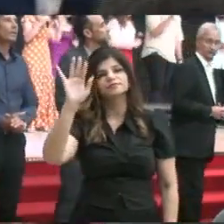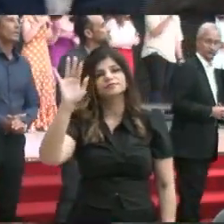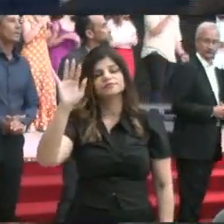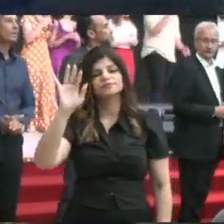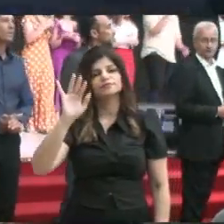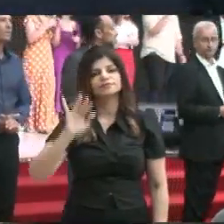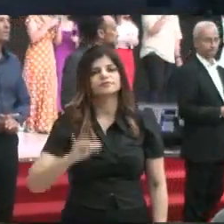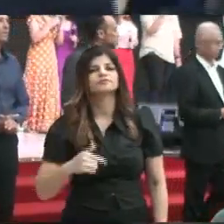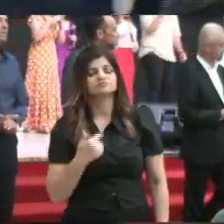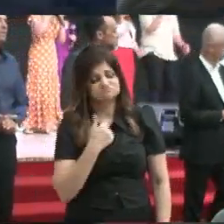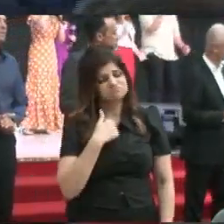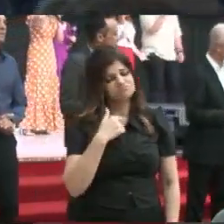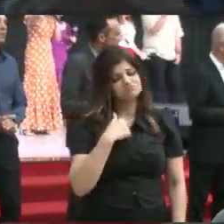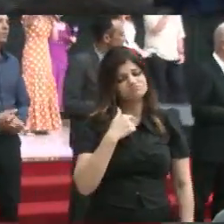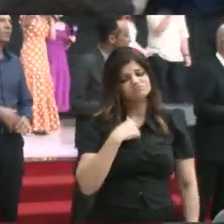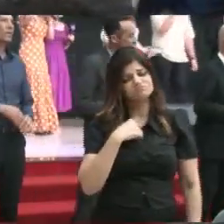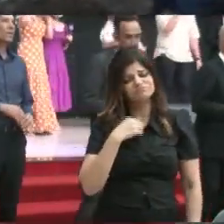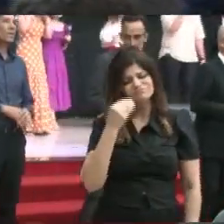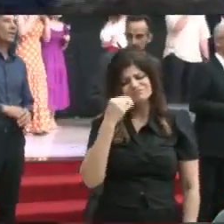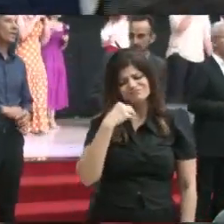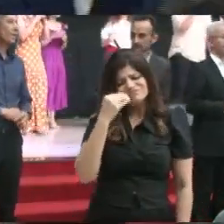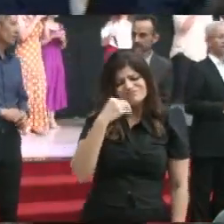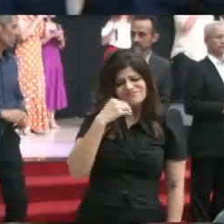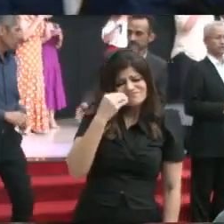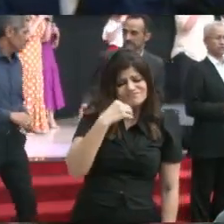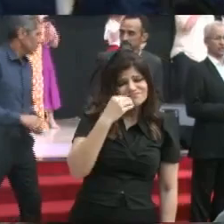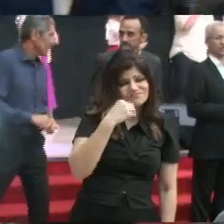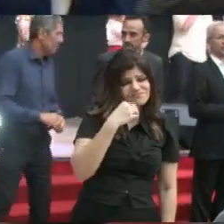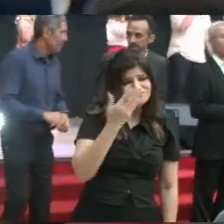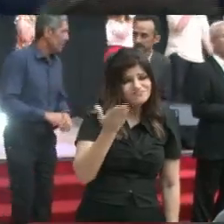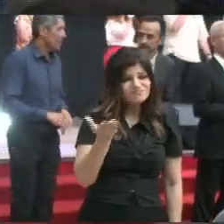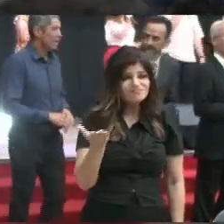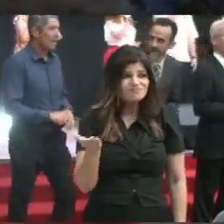Pai. Sou pequeno